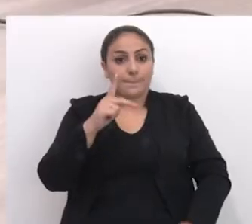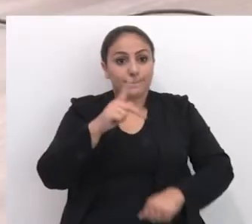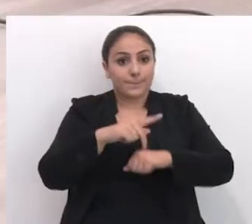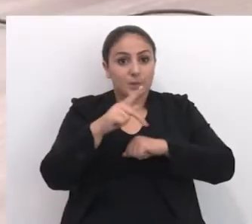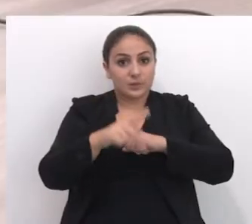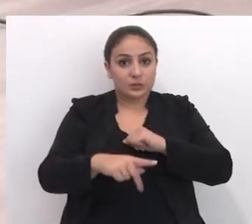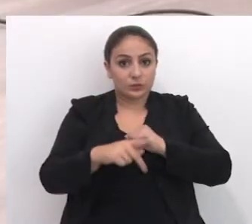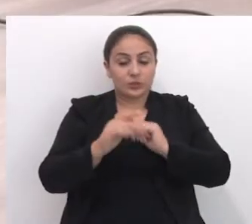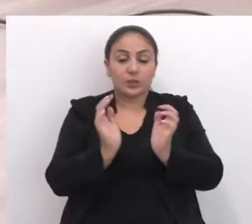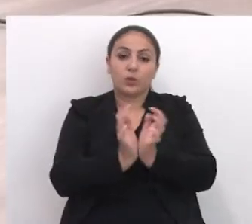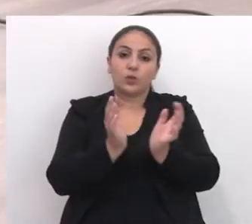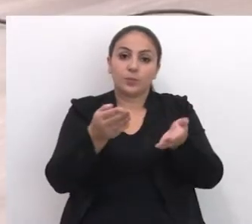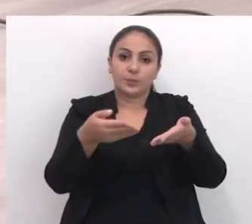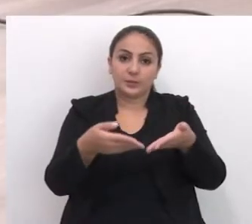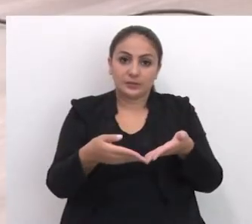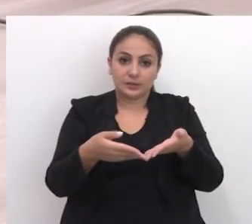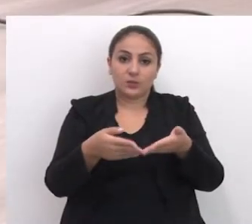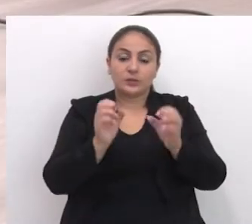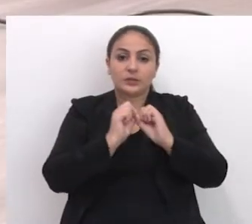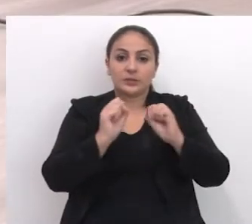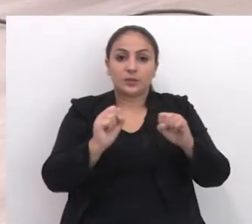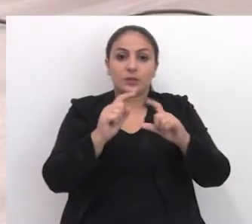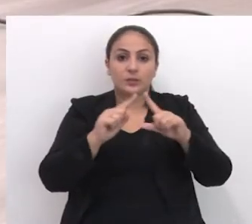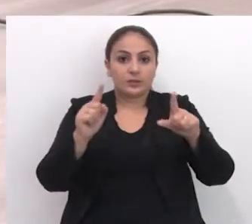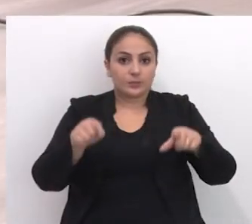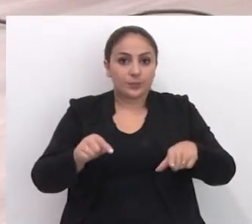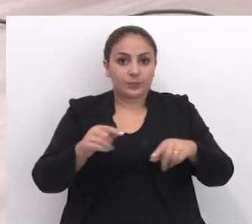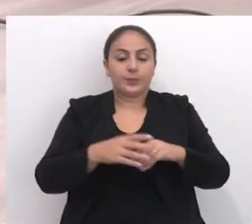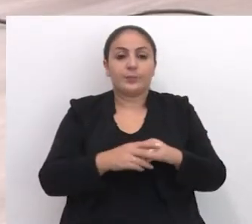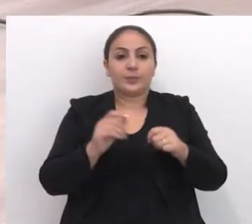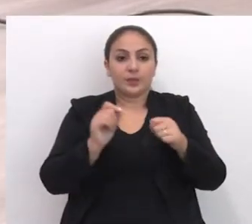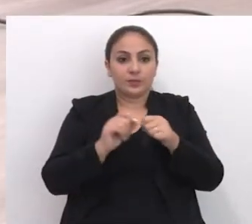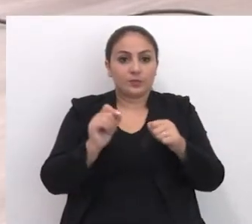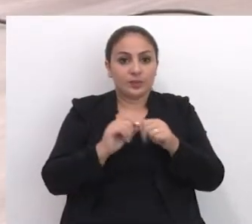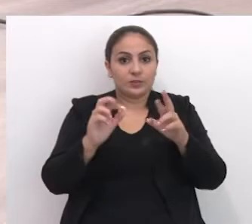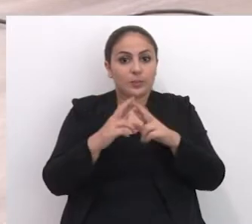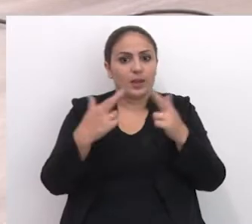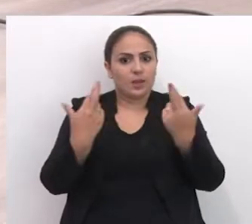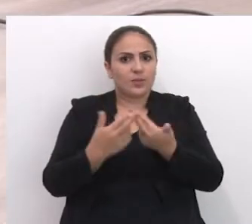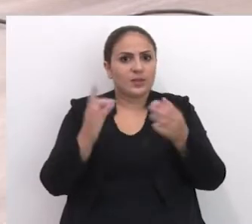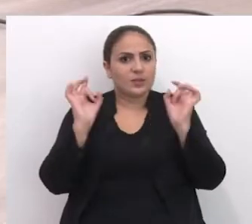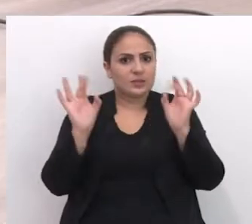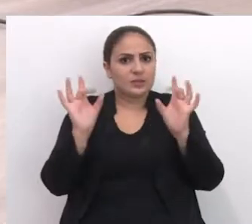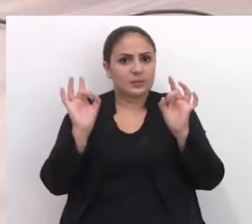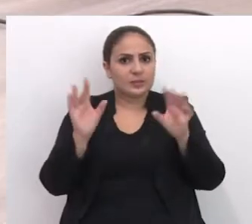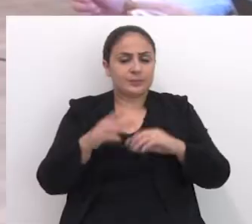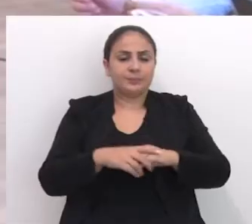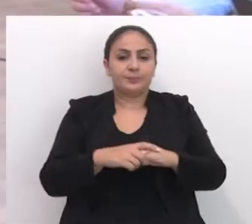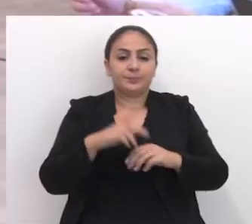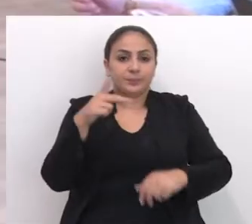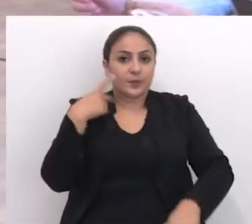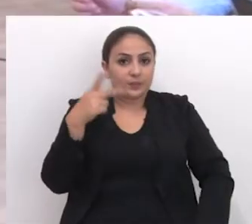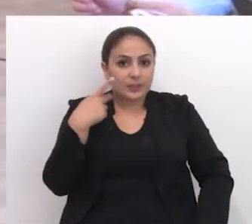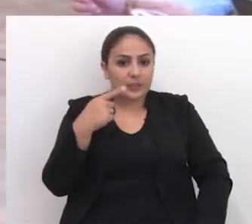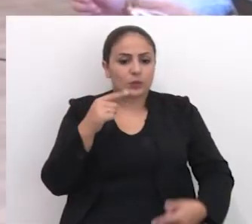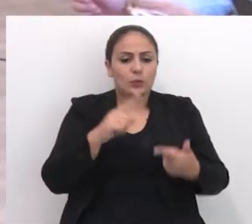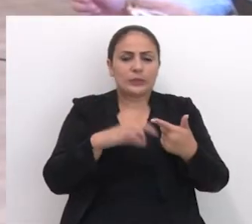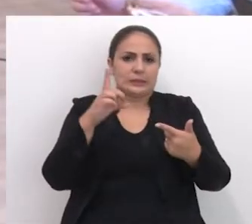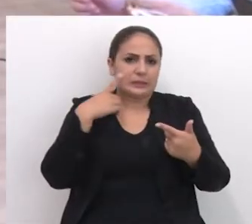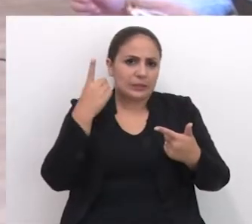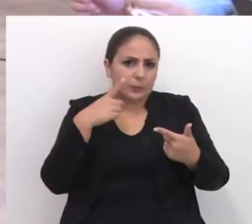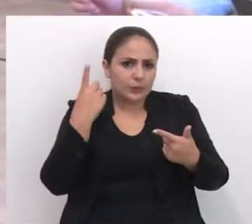Em Passo Fundo, a Frente Parlamentar de Segurança Pública promoveu uma reunião especial.